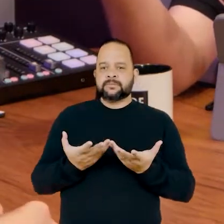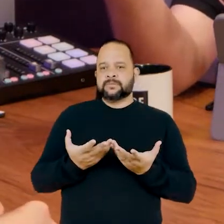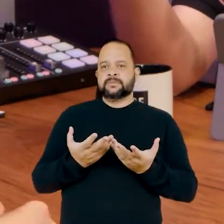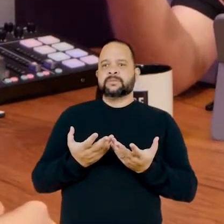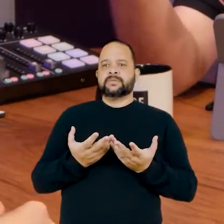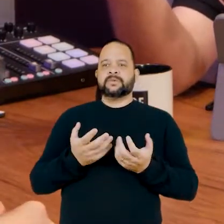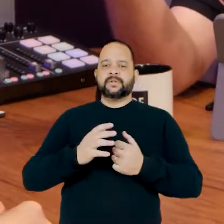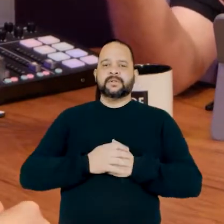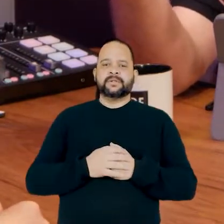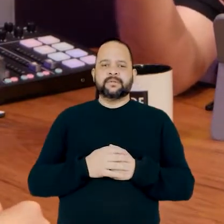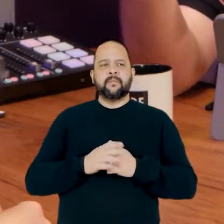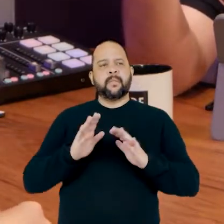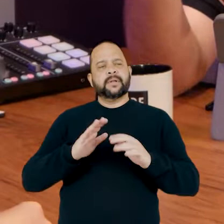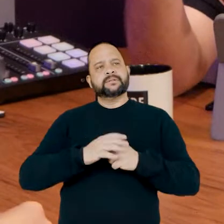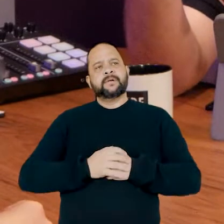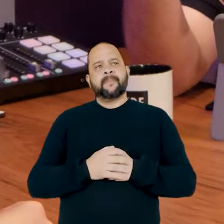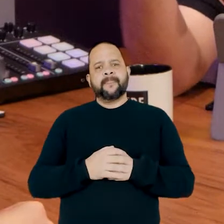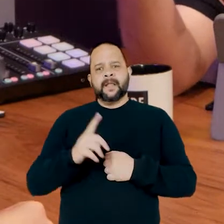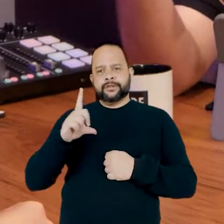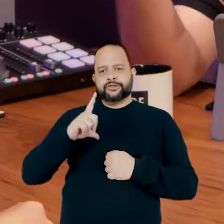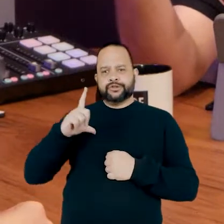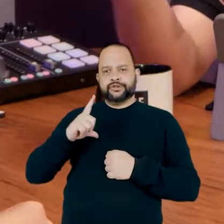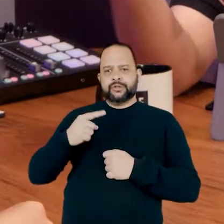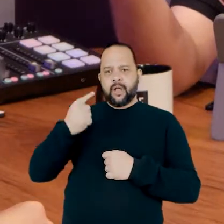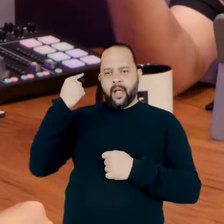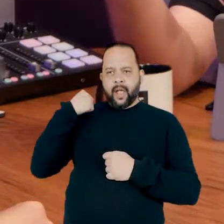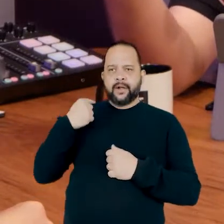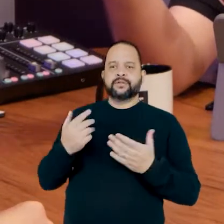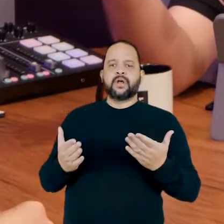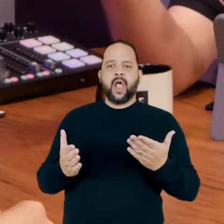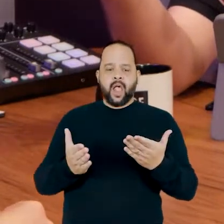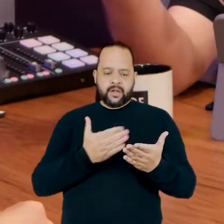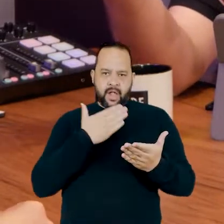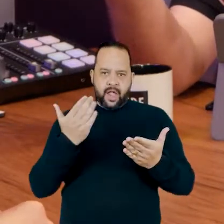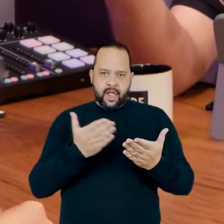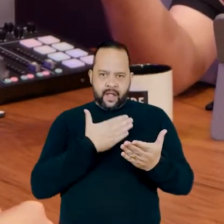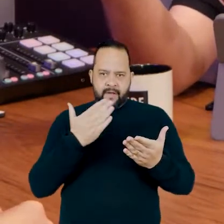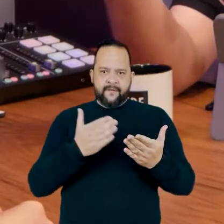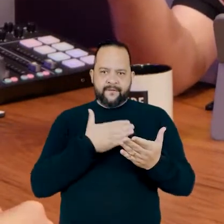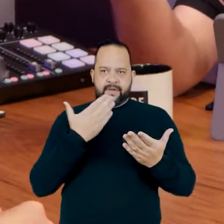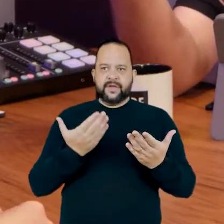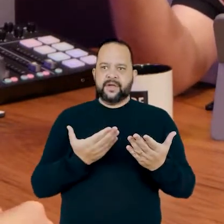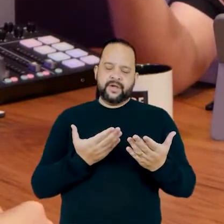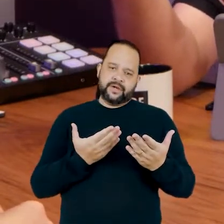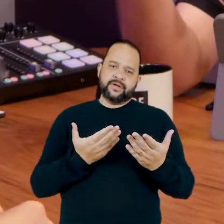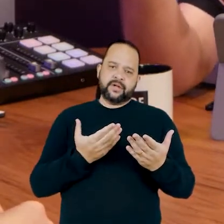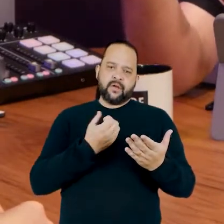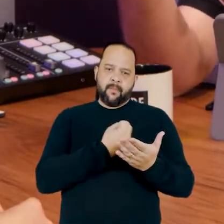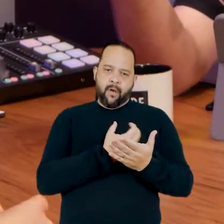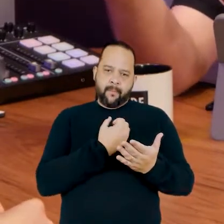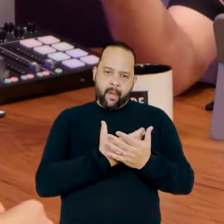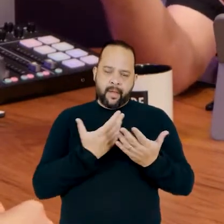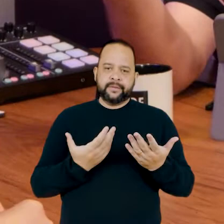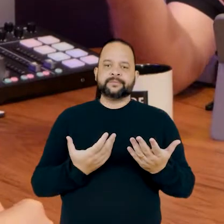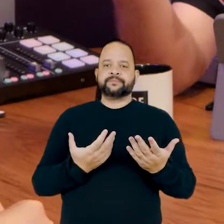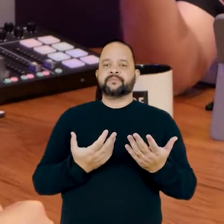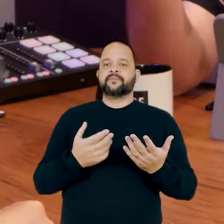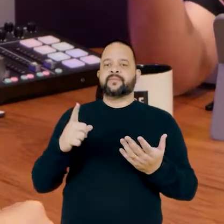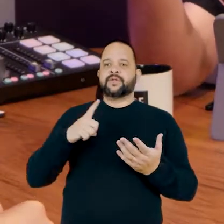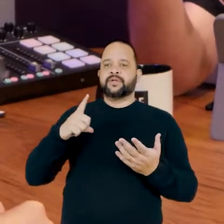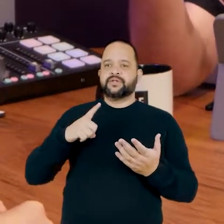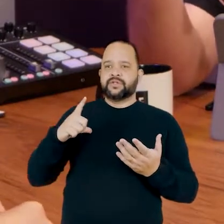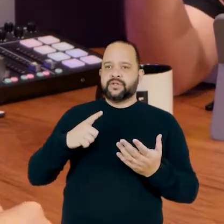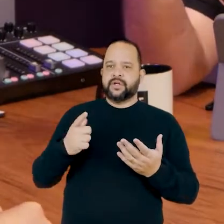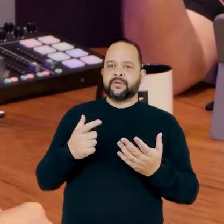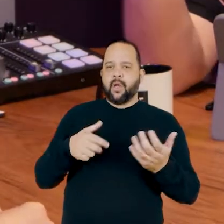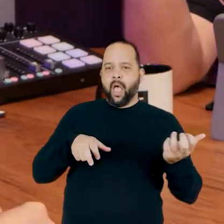2000, até antes, né? Mas nós tínhamos, por exemplo, as revistas especializadas em áudio, né? Tinha a revista de guitarra, a revista de